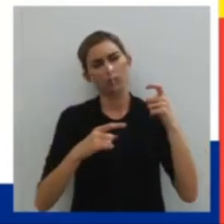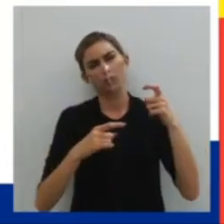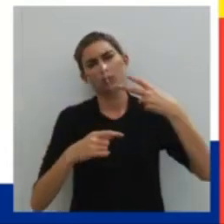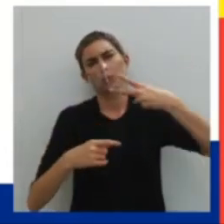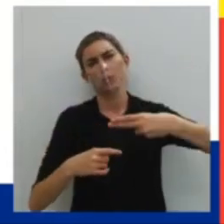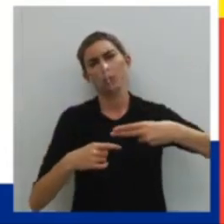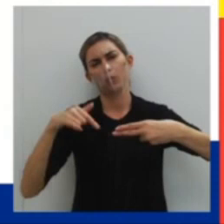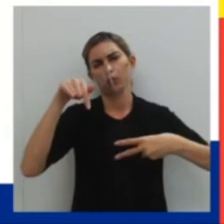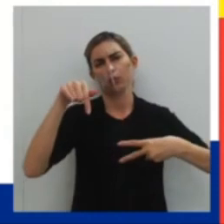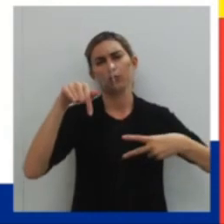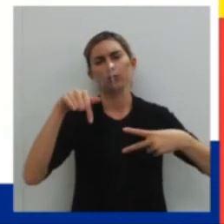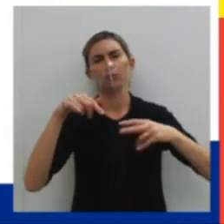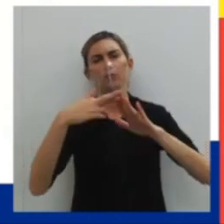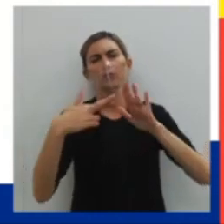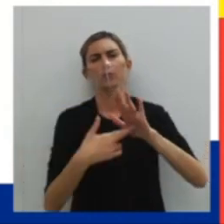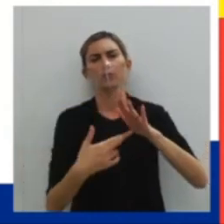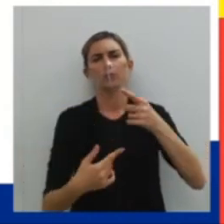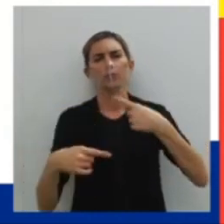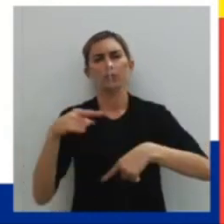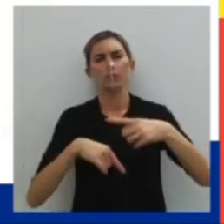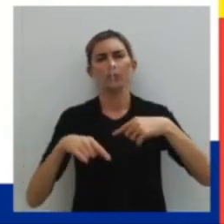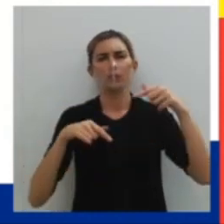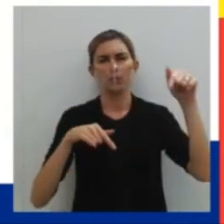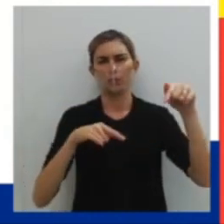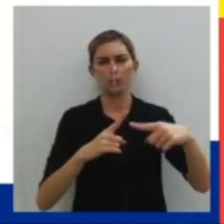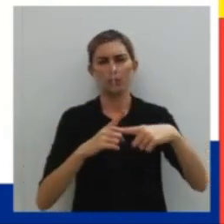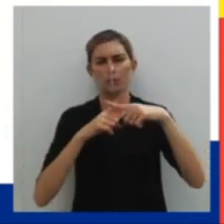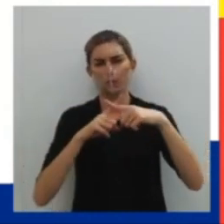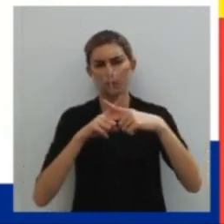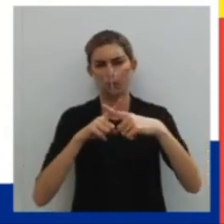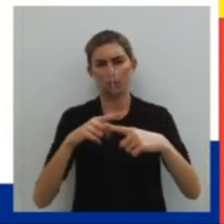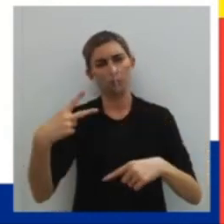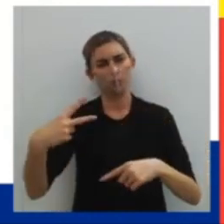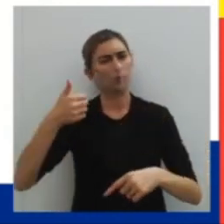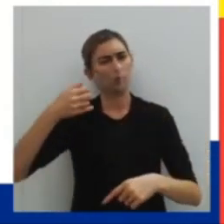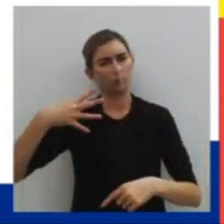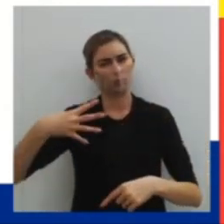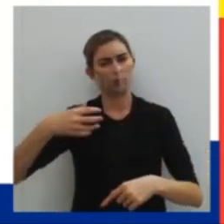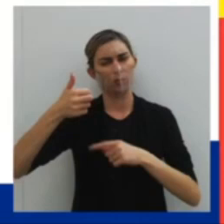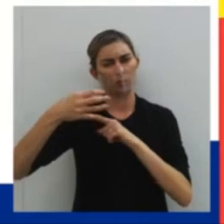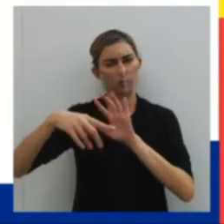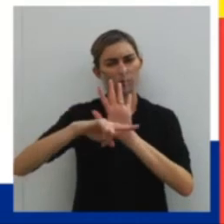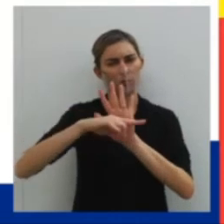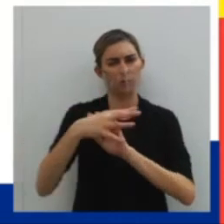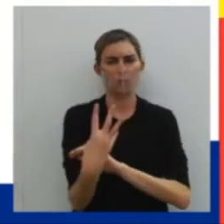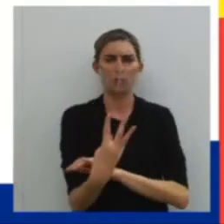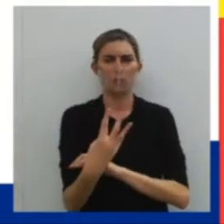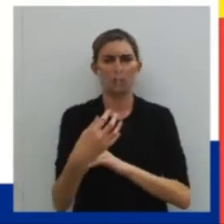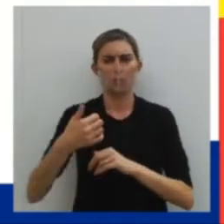7, pensa comigo na regra, na relação. 7 vezes 2, 14. 14 menos